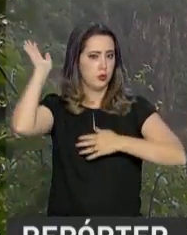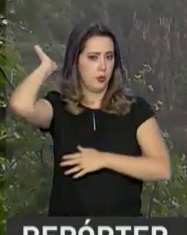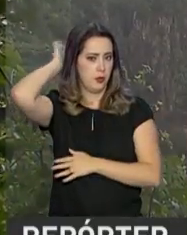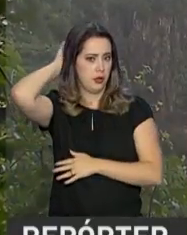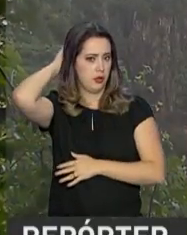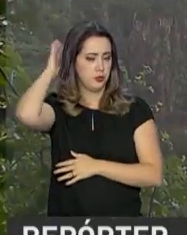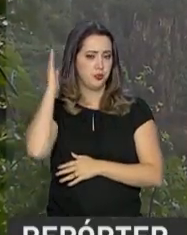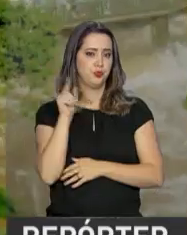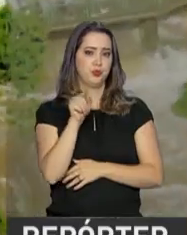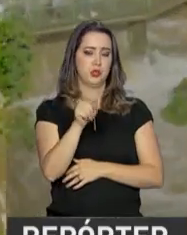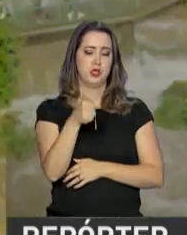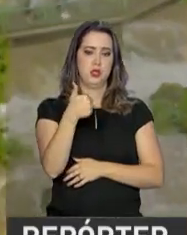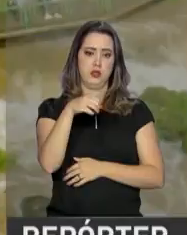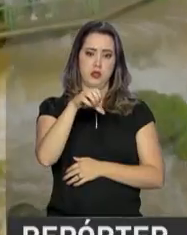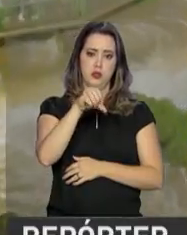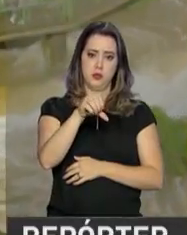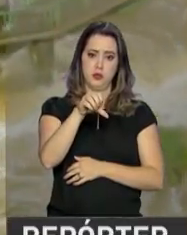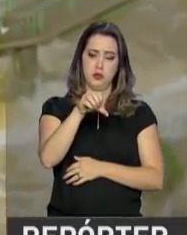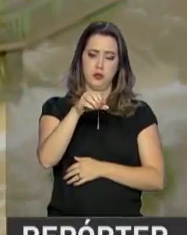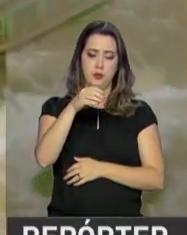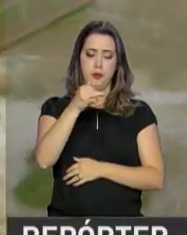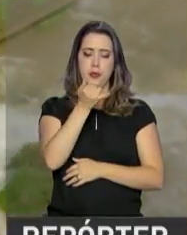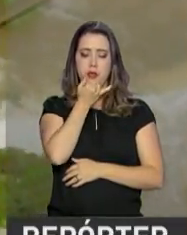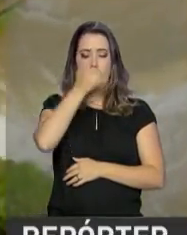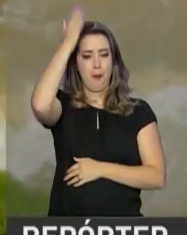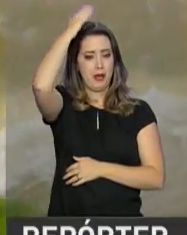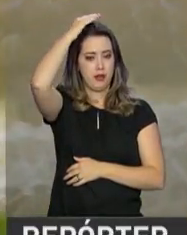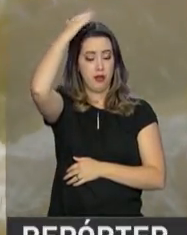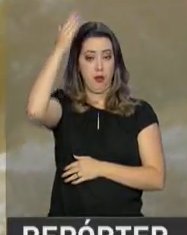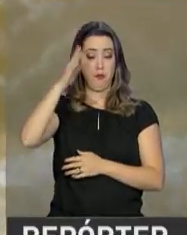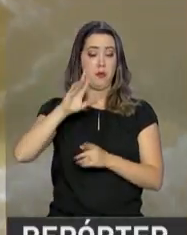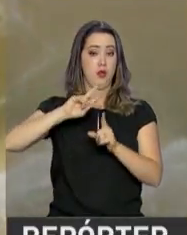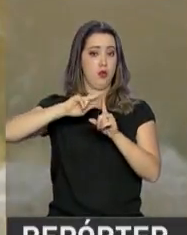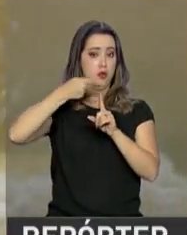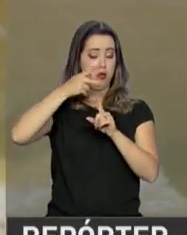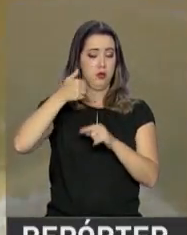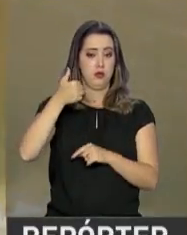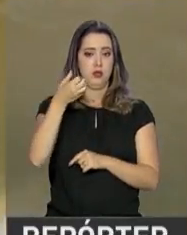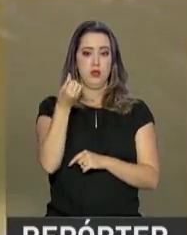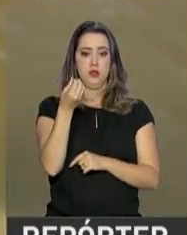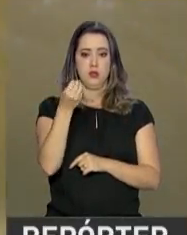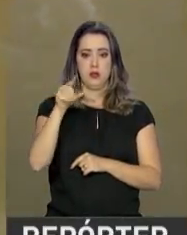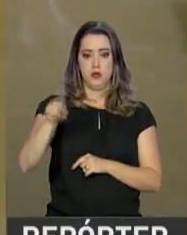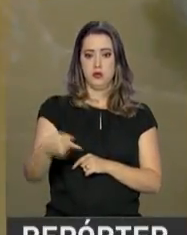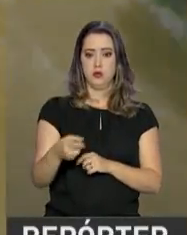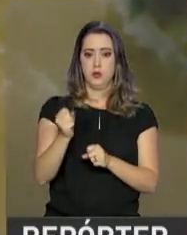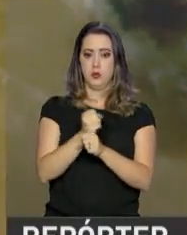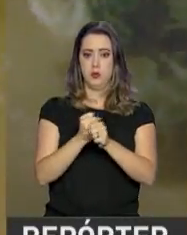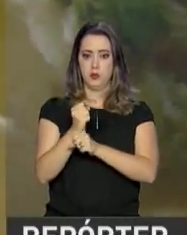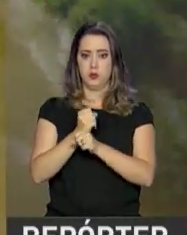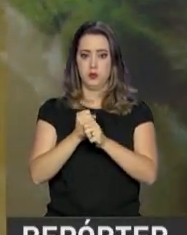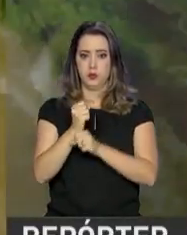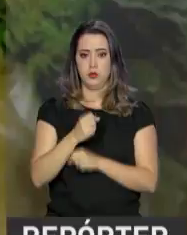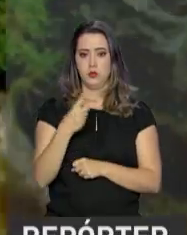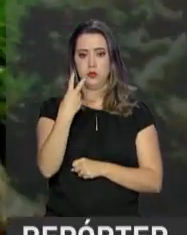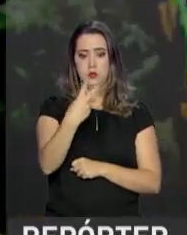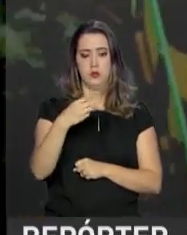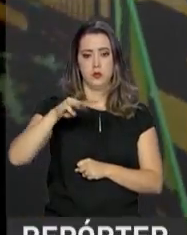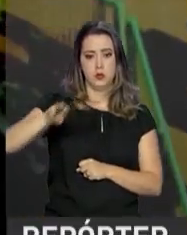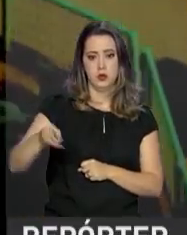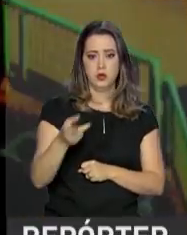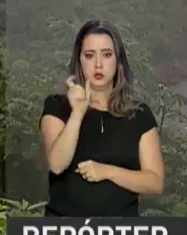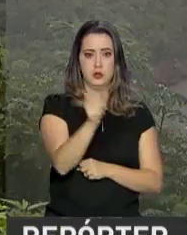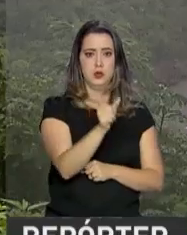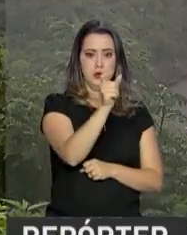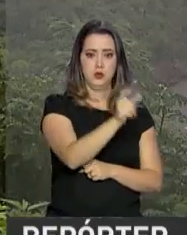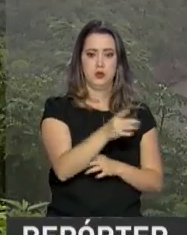1998 até o ano passado o movimento saltou de 600 mil visitantes por ano para 2 milhões de turistas